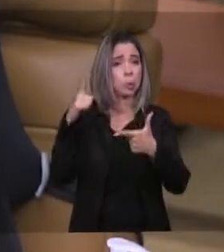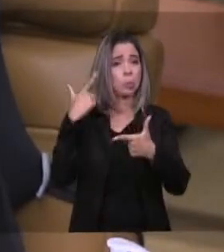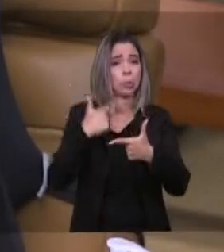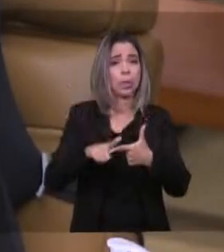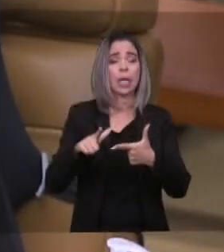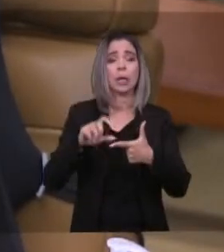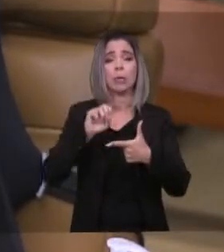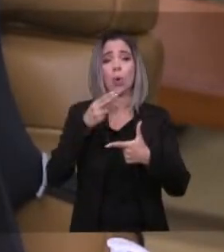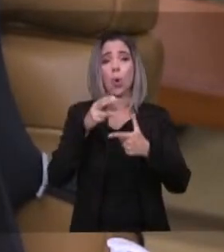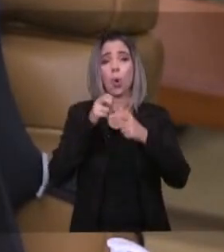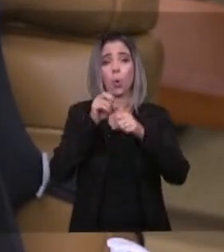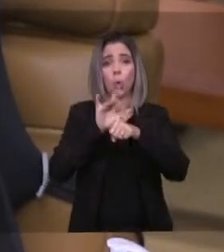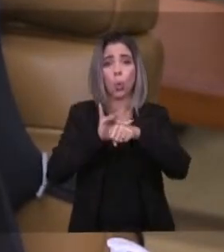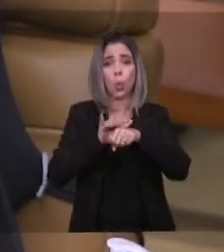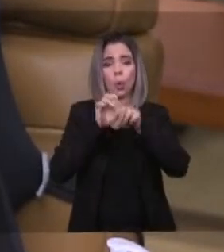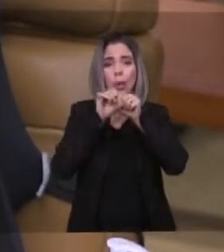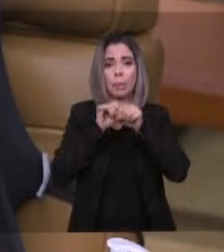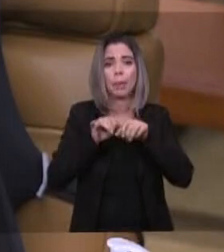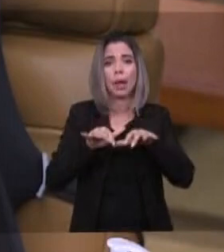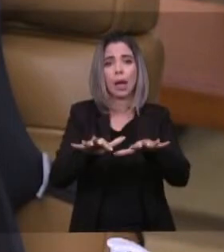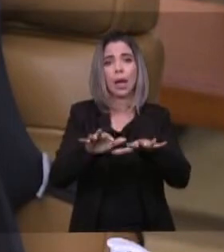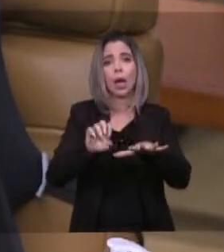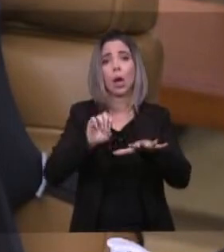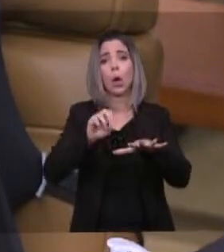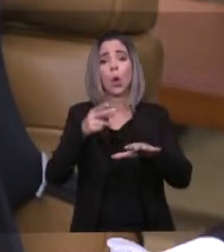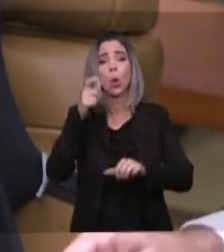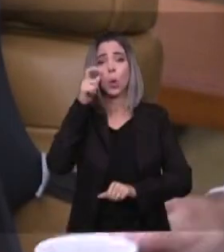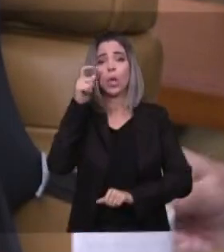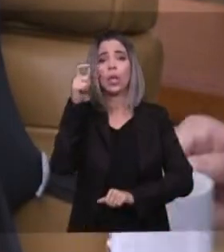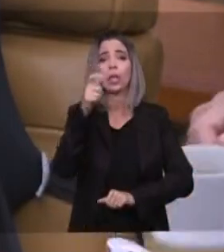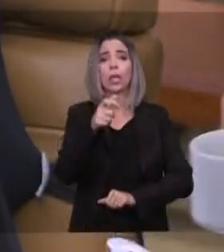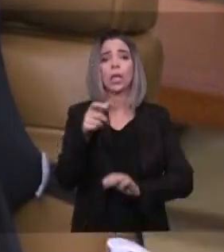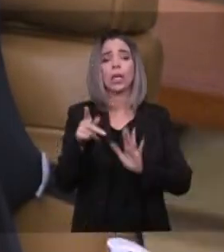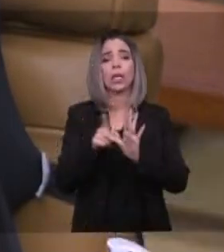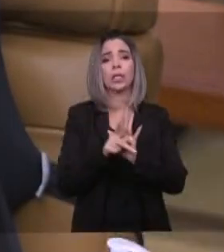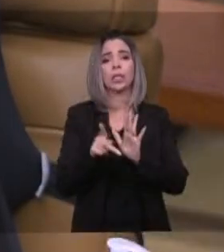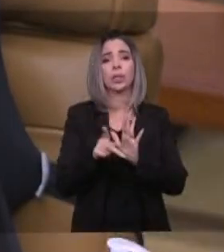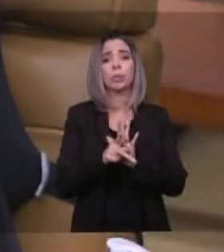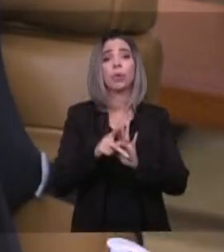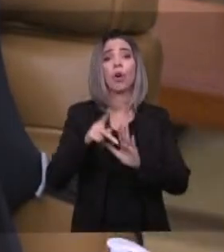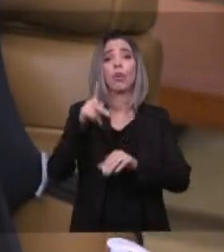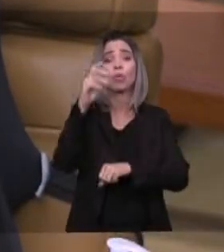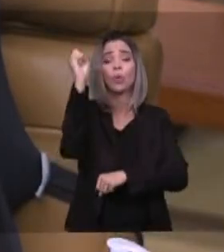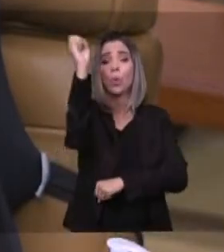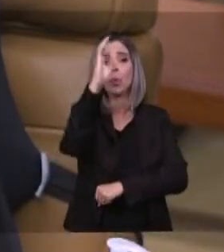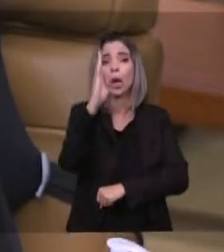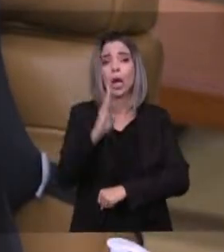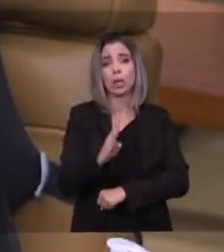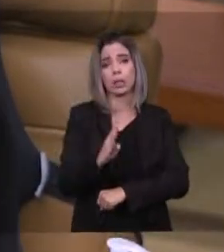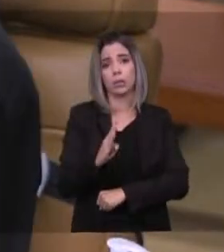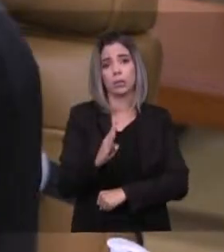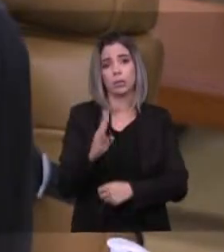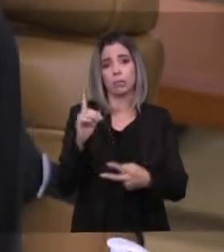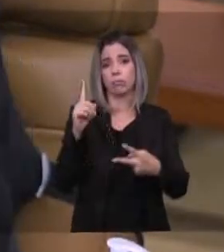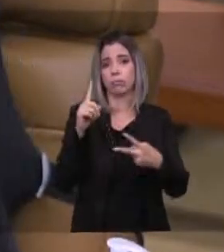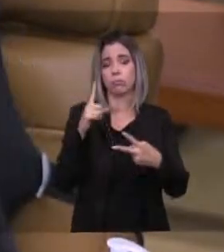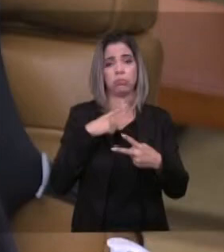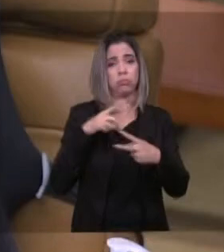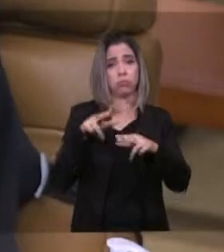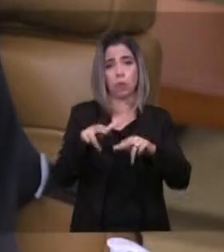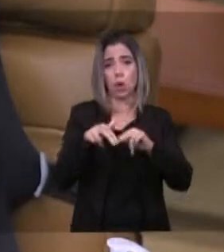catástrofe ou epidemia, ou interesse da soberania do país, em ambas,